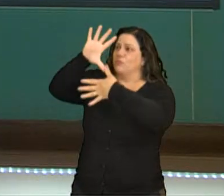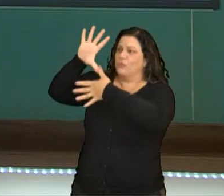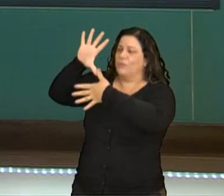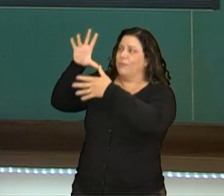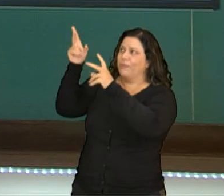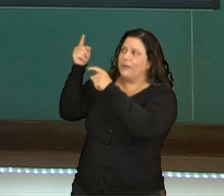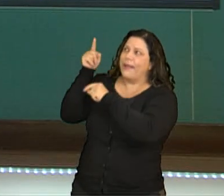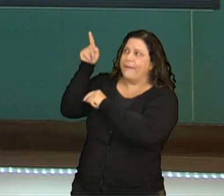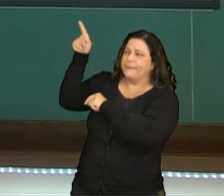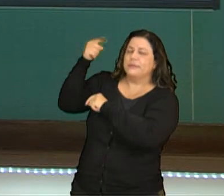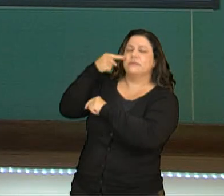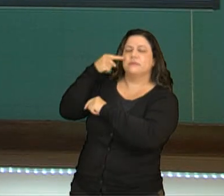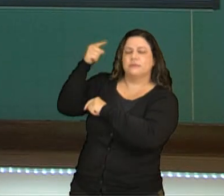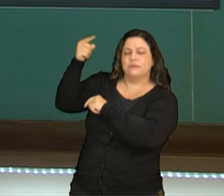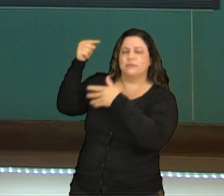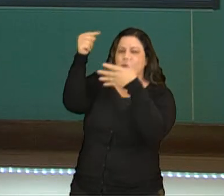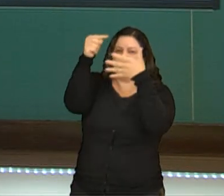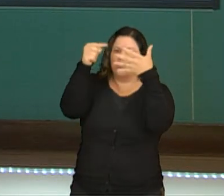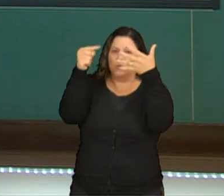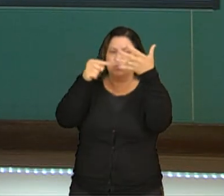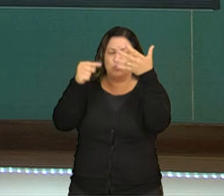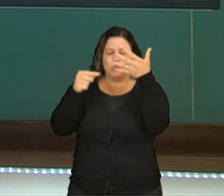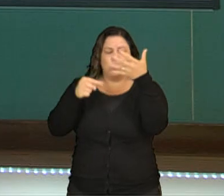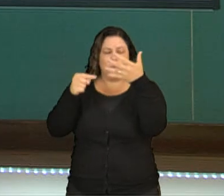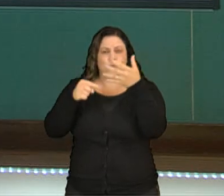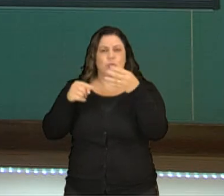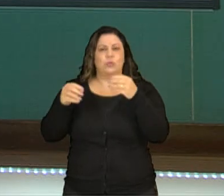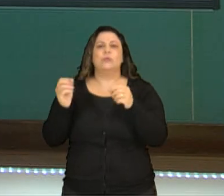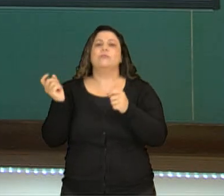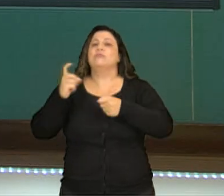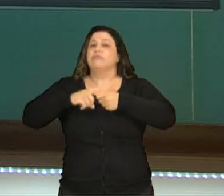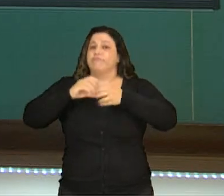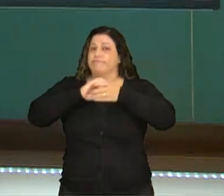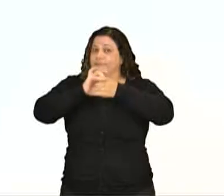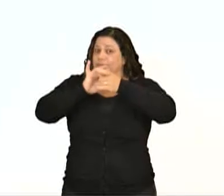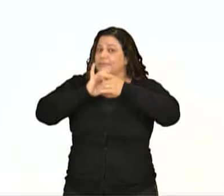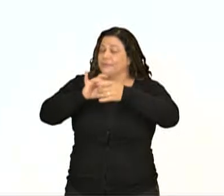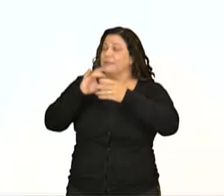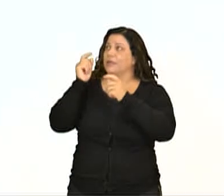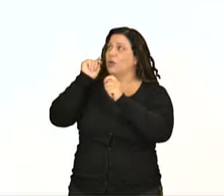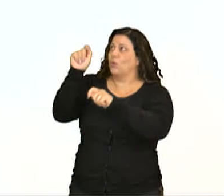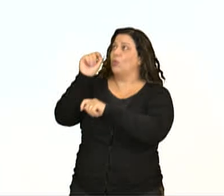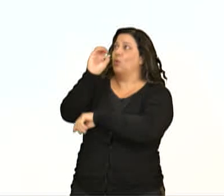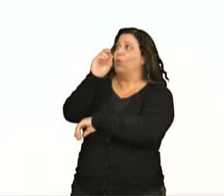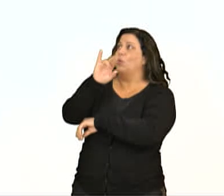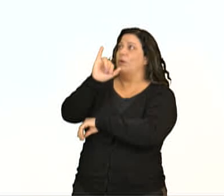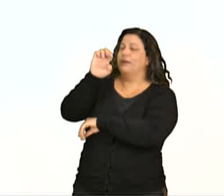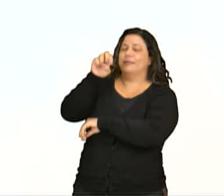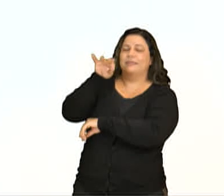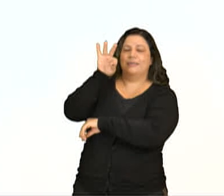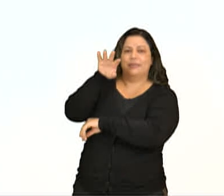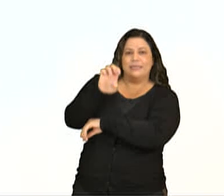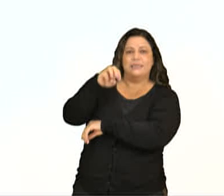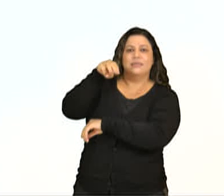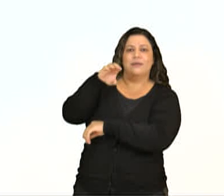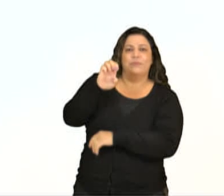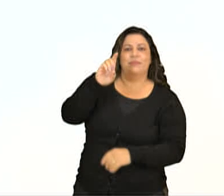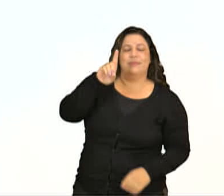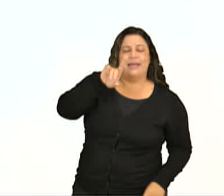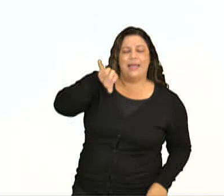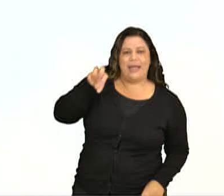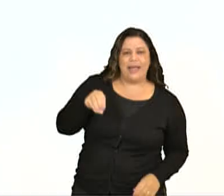para você verificar aí todos esses países fazem parte desse chamado Oriente Médio. Repara, Ásia é o continente